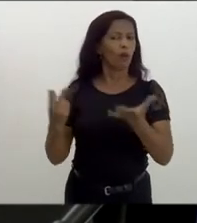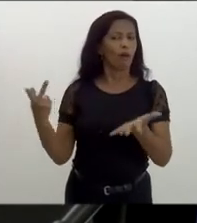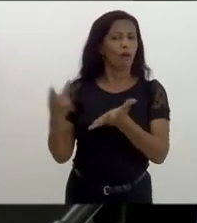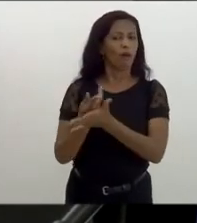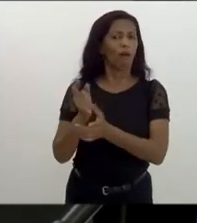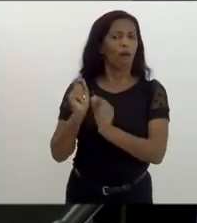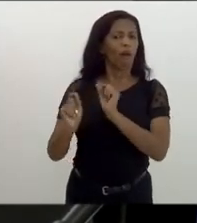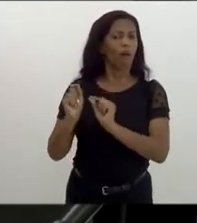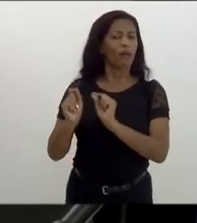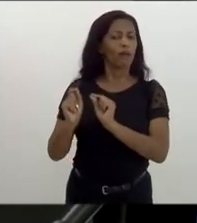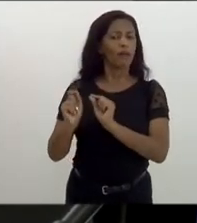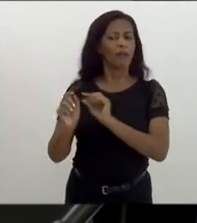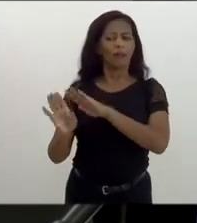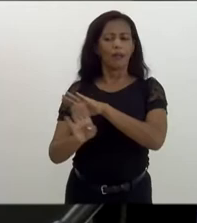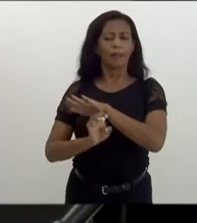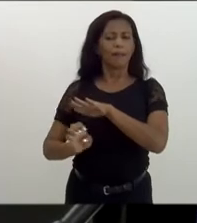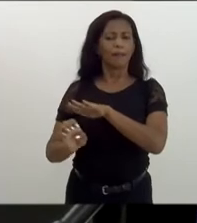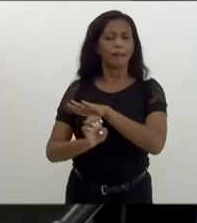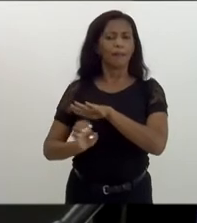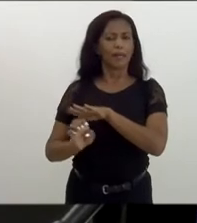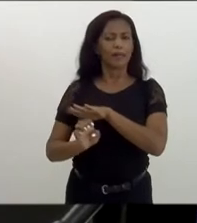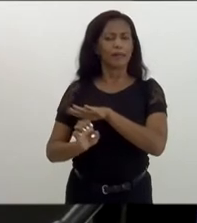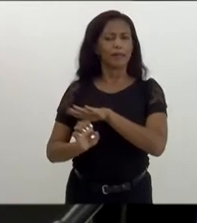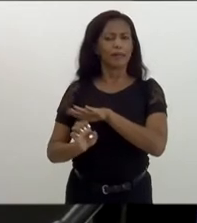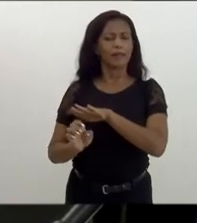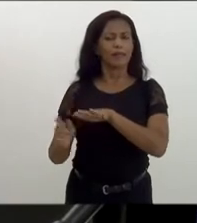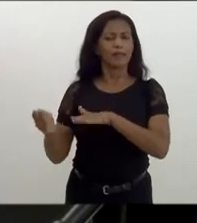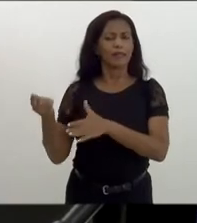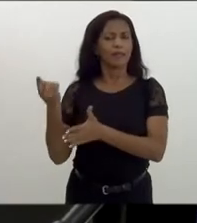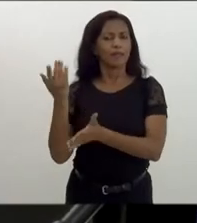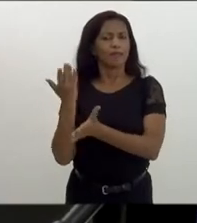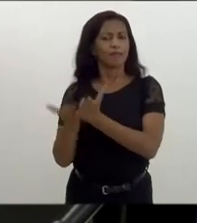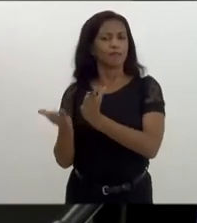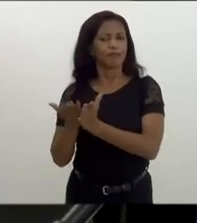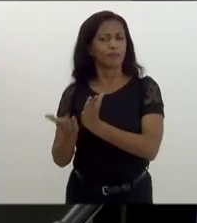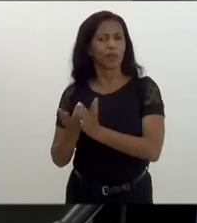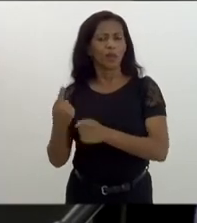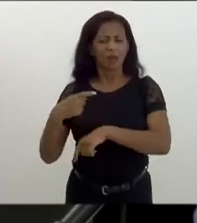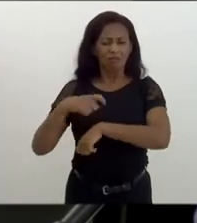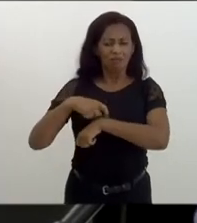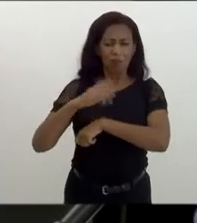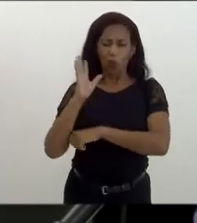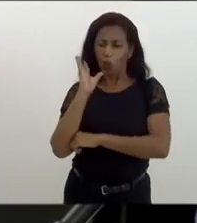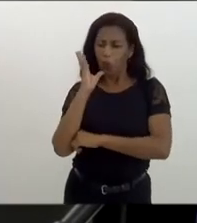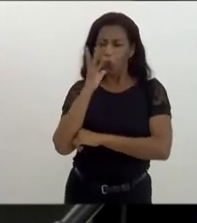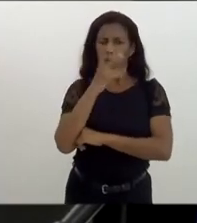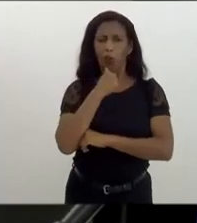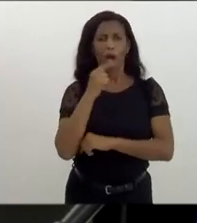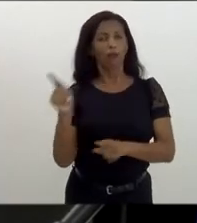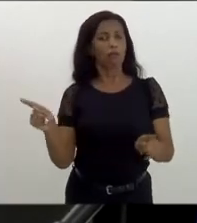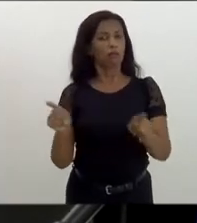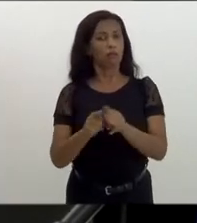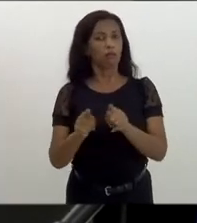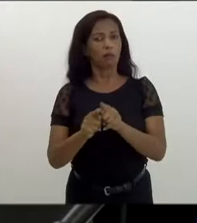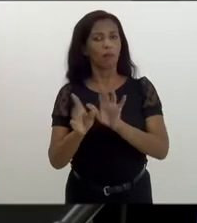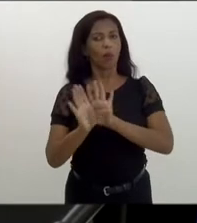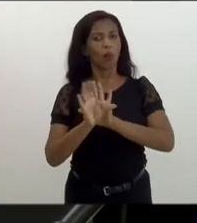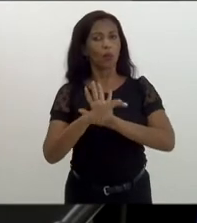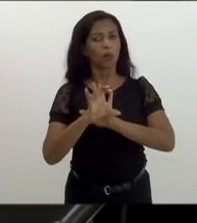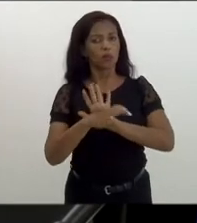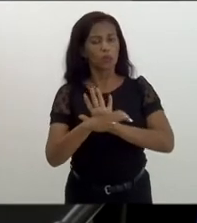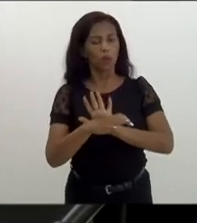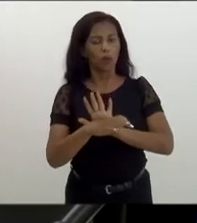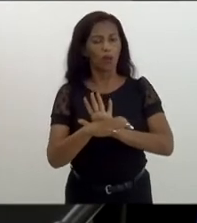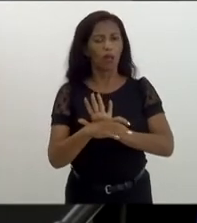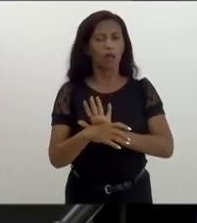que que são empresas em liquidação porque o tempo é tão demorado e também conceito a